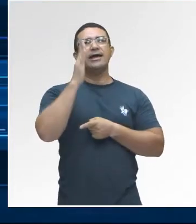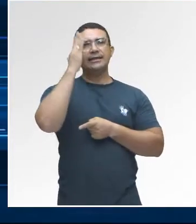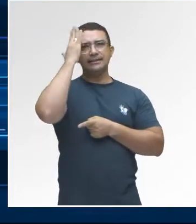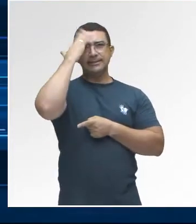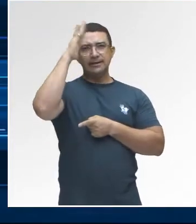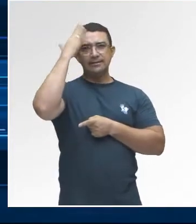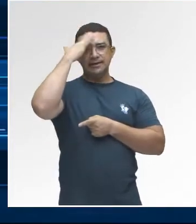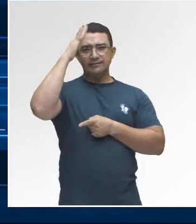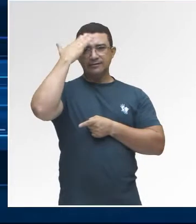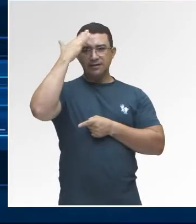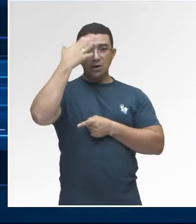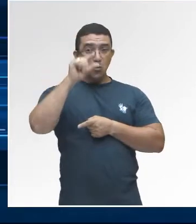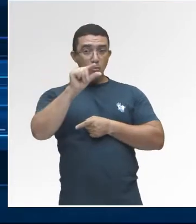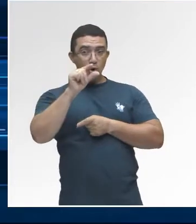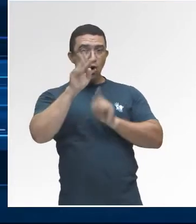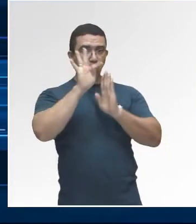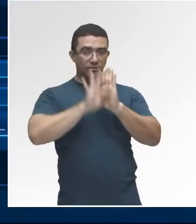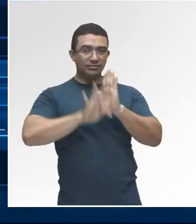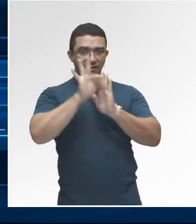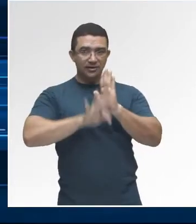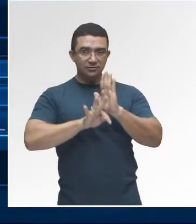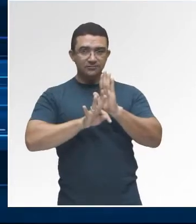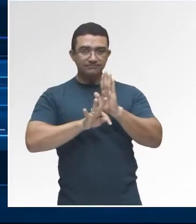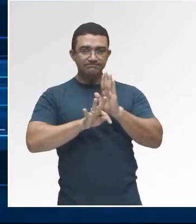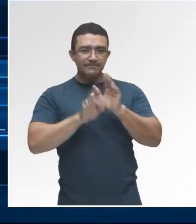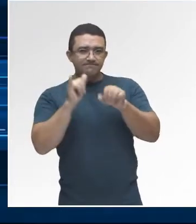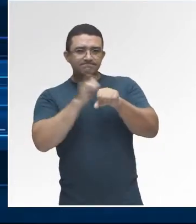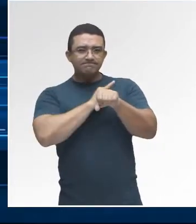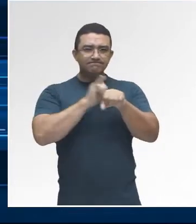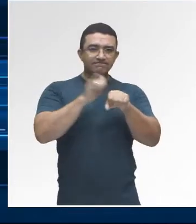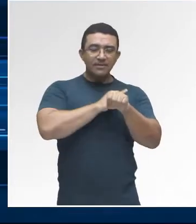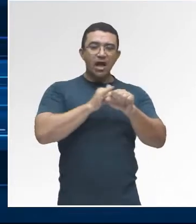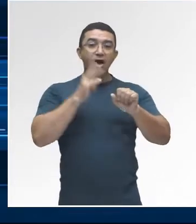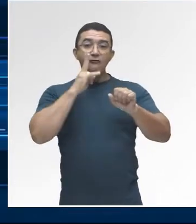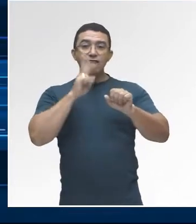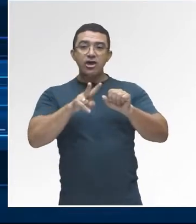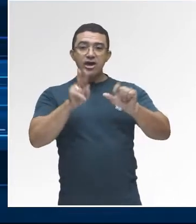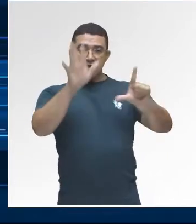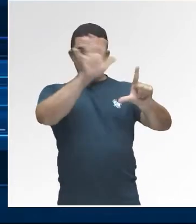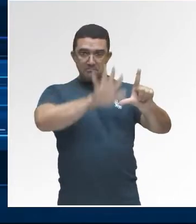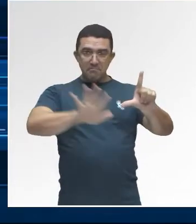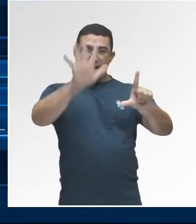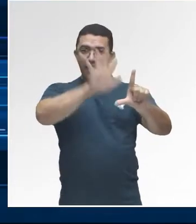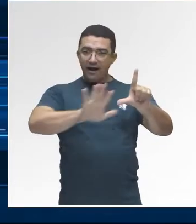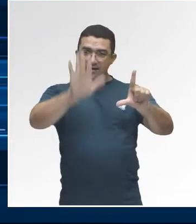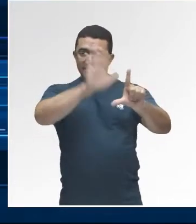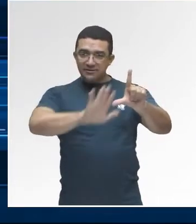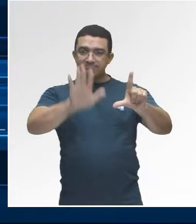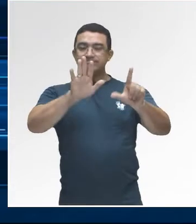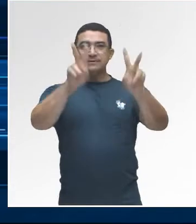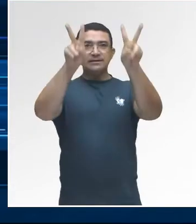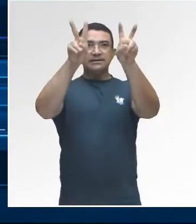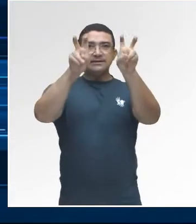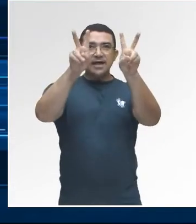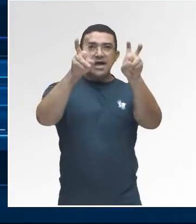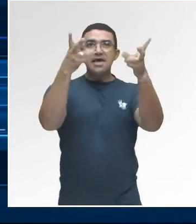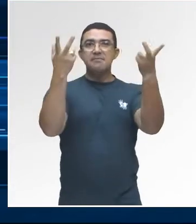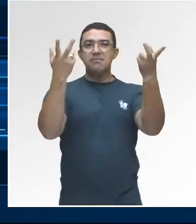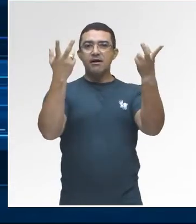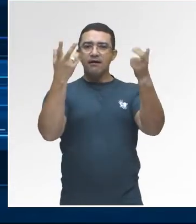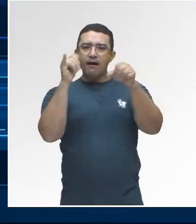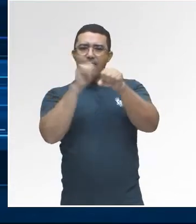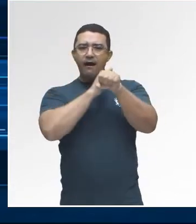que esse texto está falando. Então, assim como você tem as imagens, assim como você tem o título do texto, você tem as